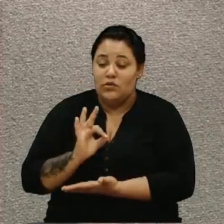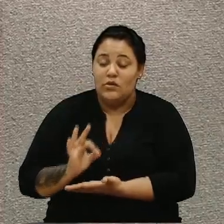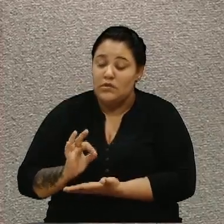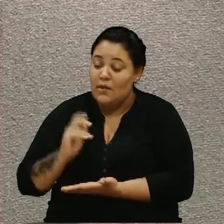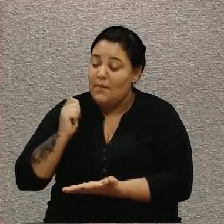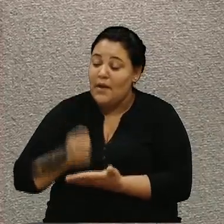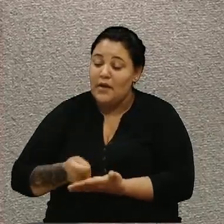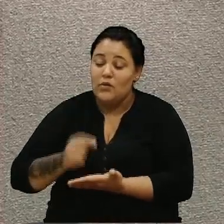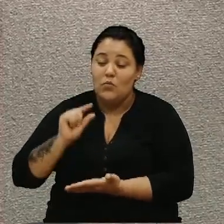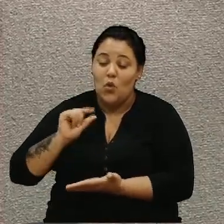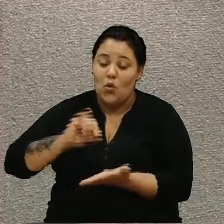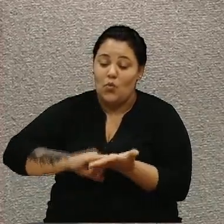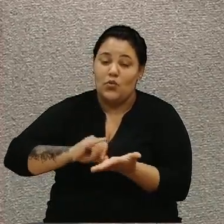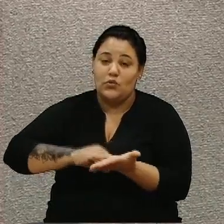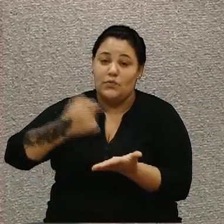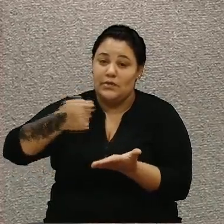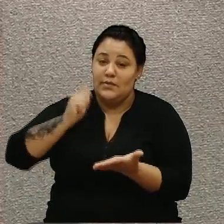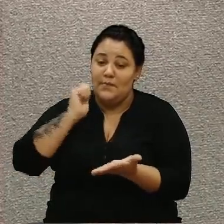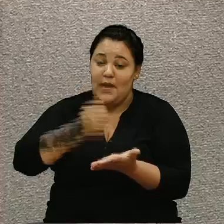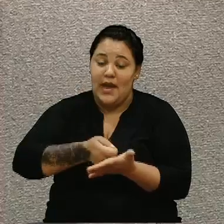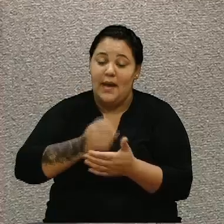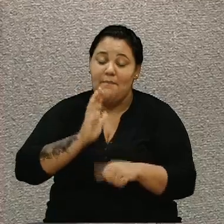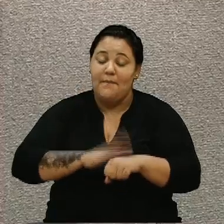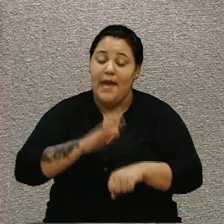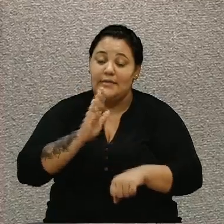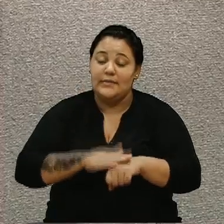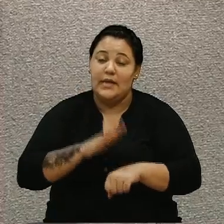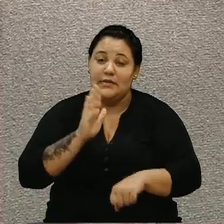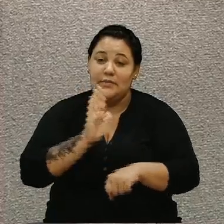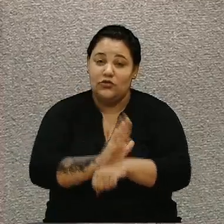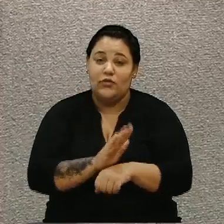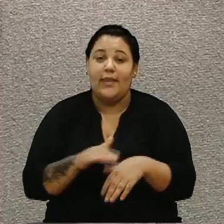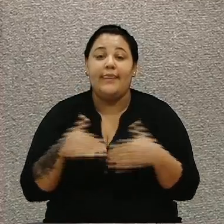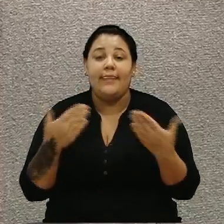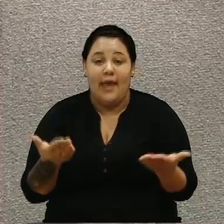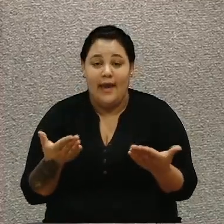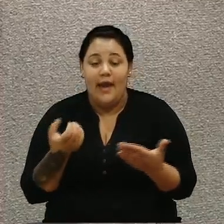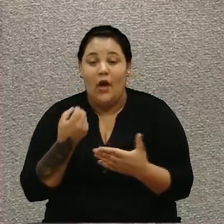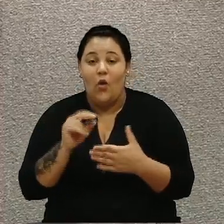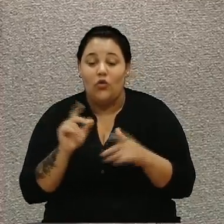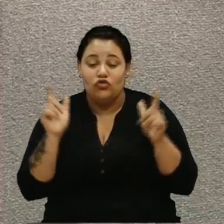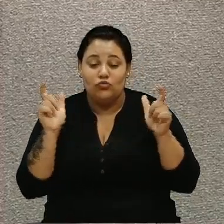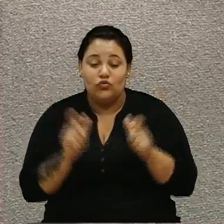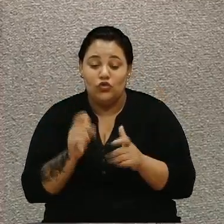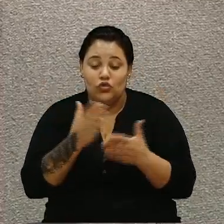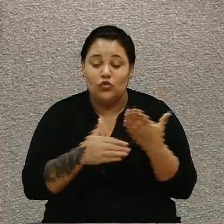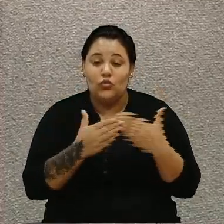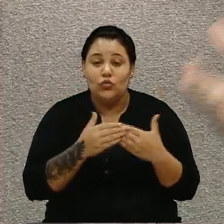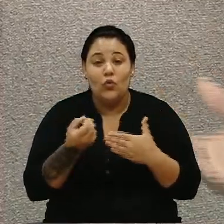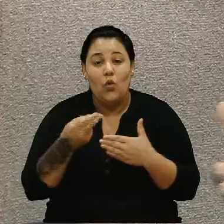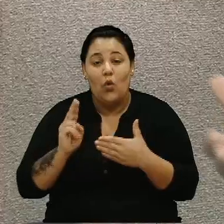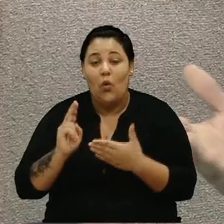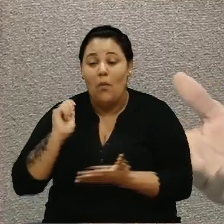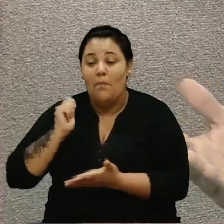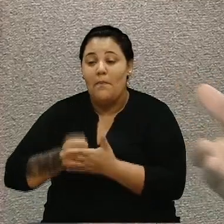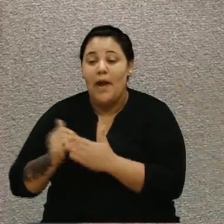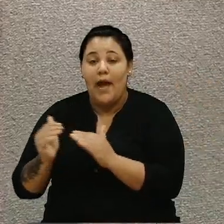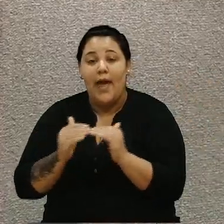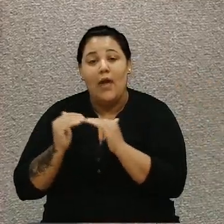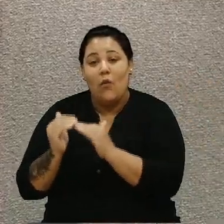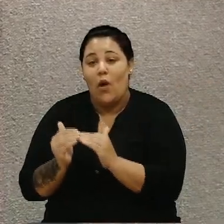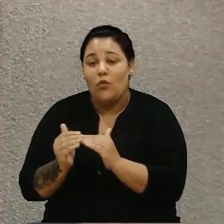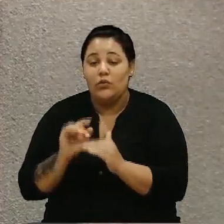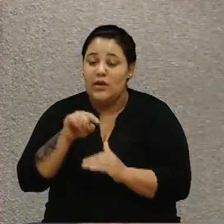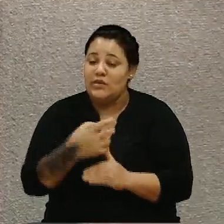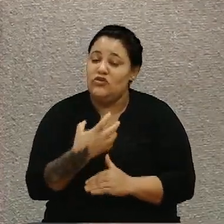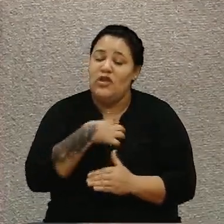pagar mais para ajudar. Né? Ou reduz de todo mundo, ou paga todo mundo igual. Do jeito que está, não pode ficar. Tem